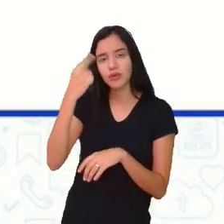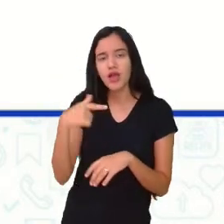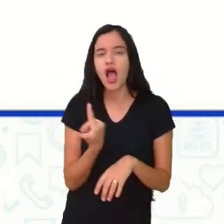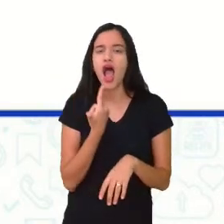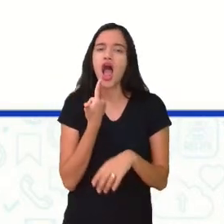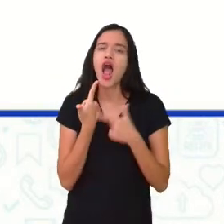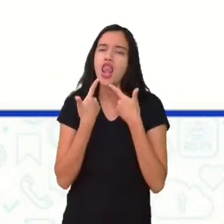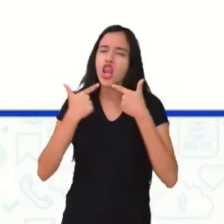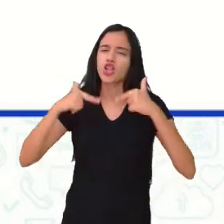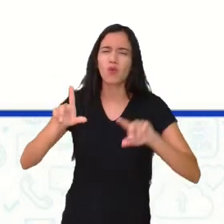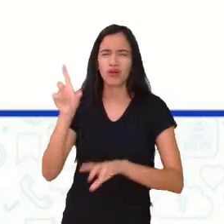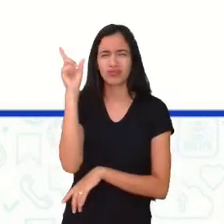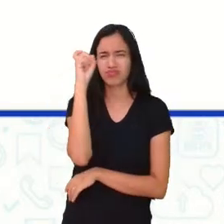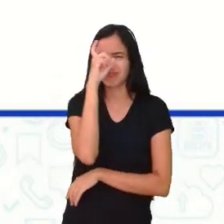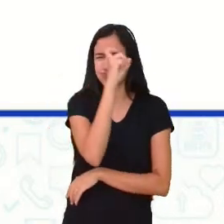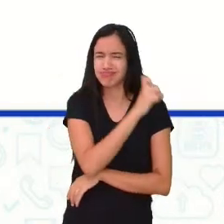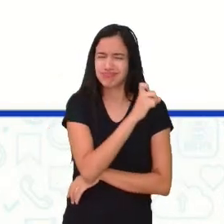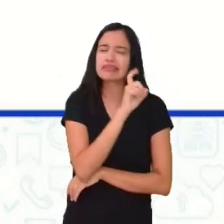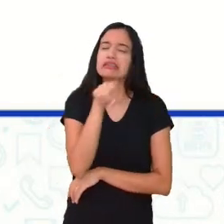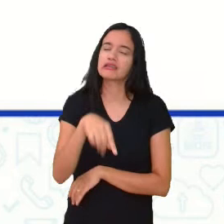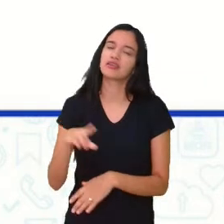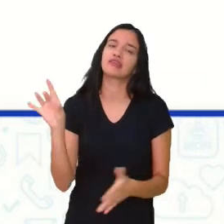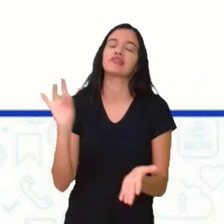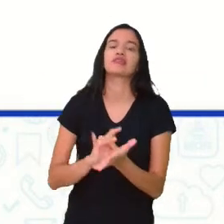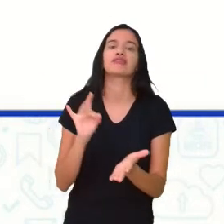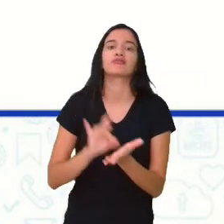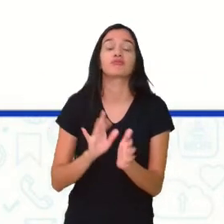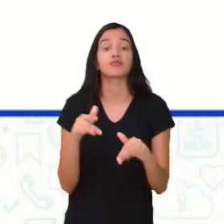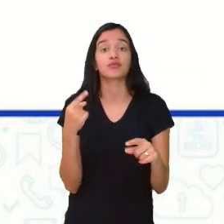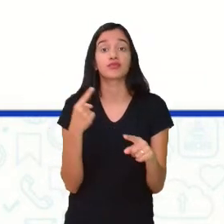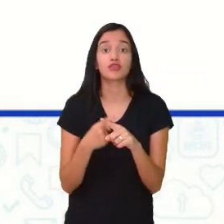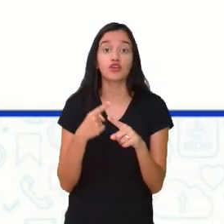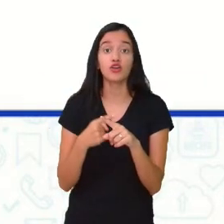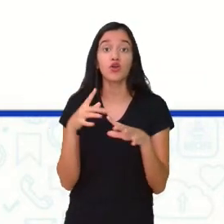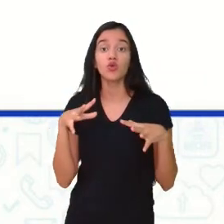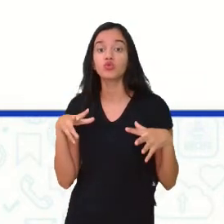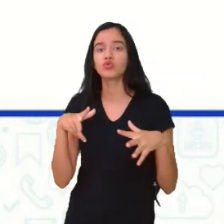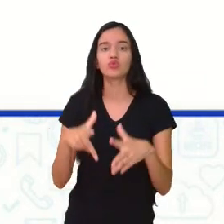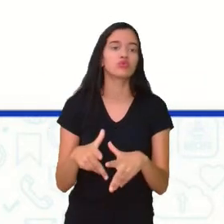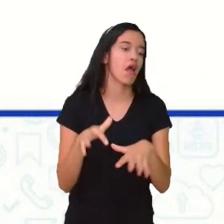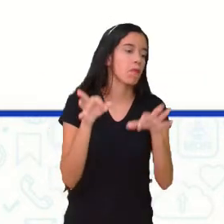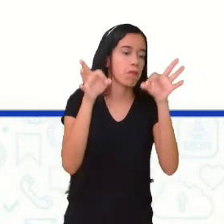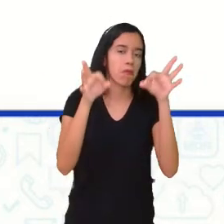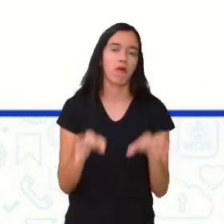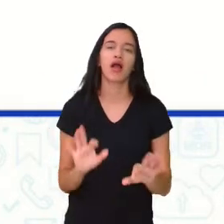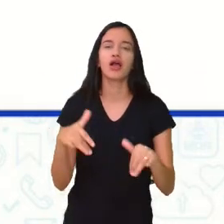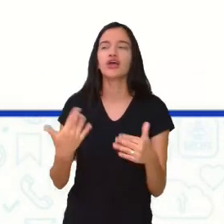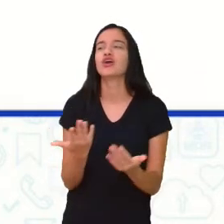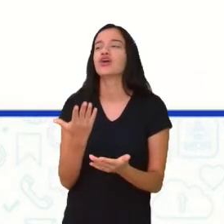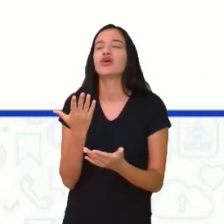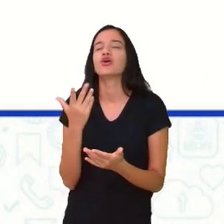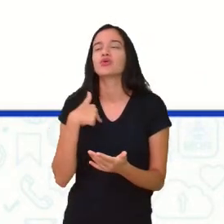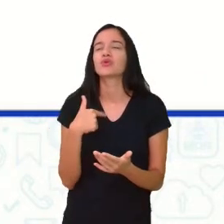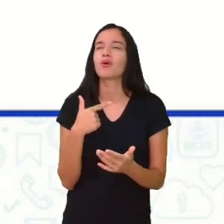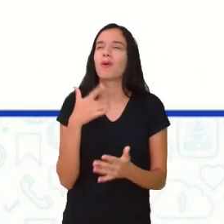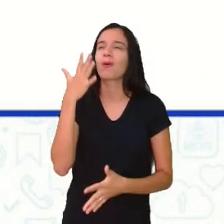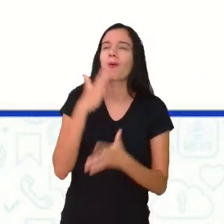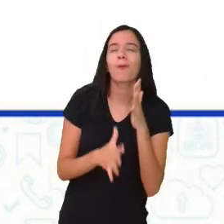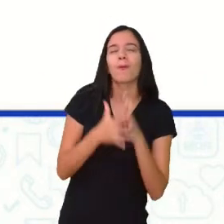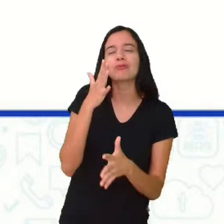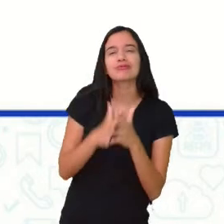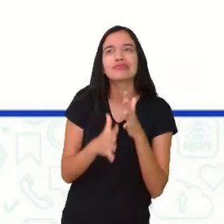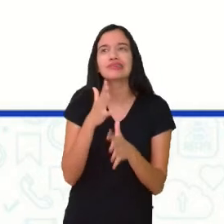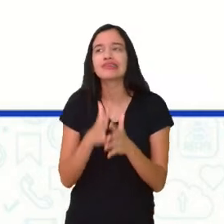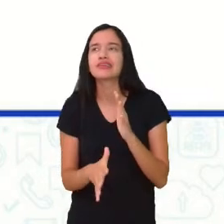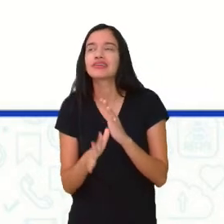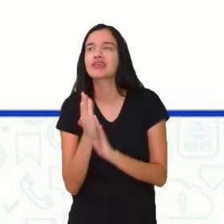ela é realmente difícil, né? Exatamente. Porque naquela época tudo era muito rebuscado. Aliás, estou confundindo, Gil Vicente é português, né? Não é espanhol,